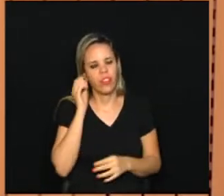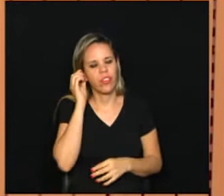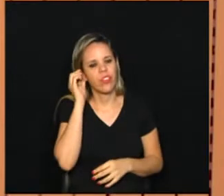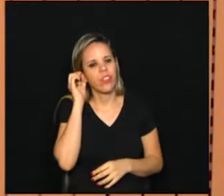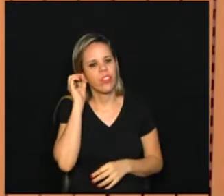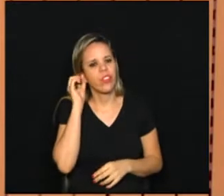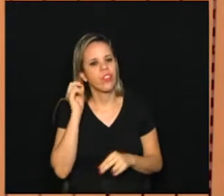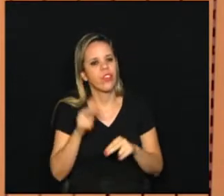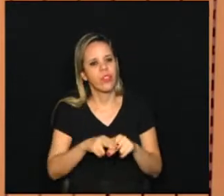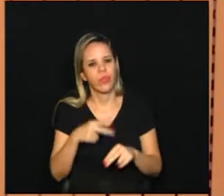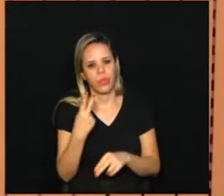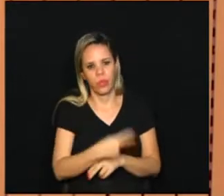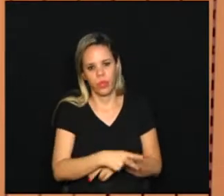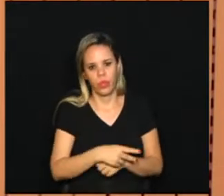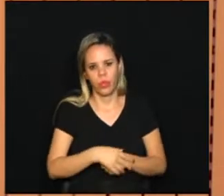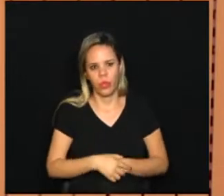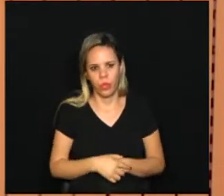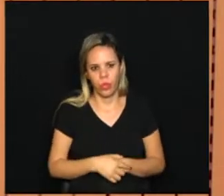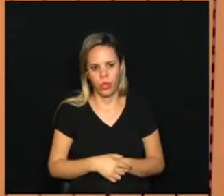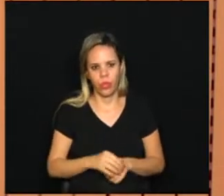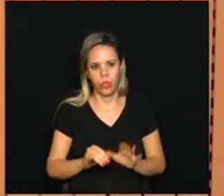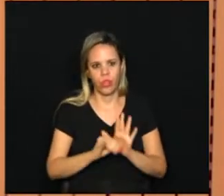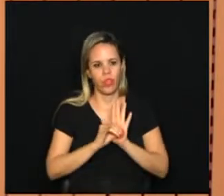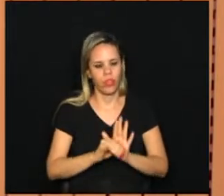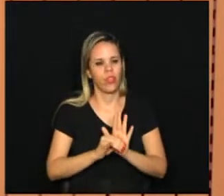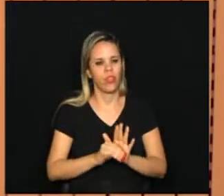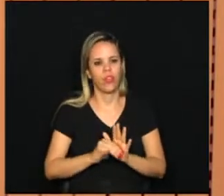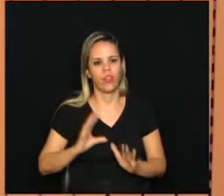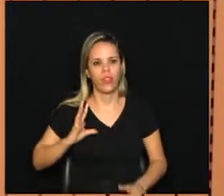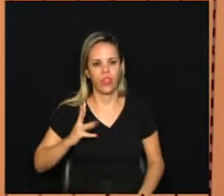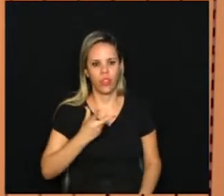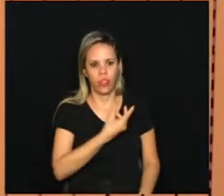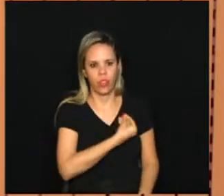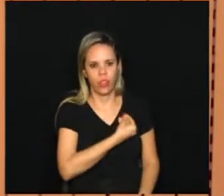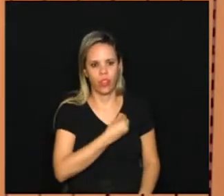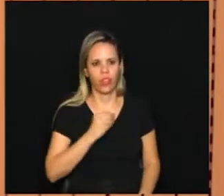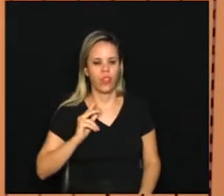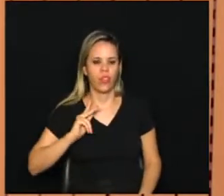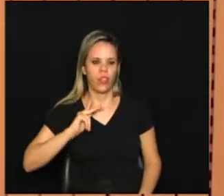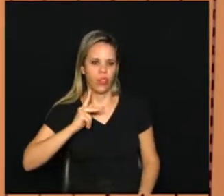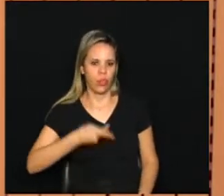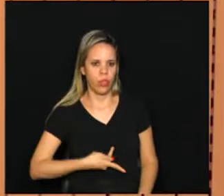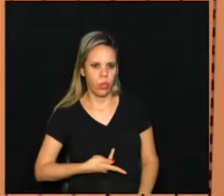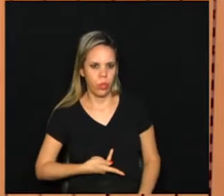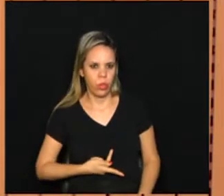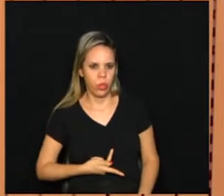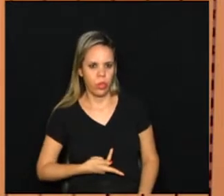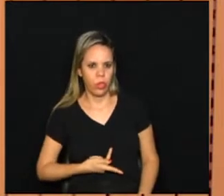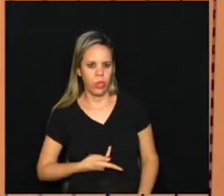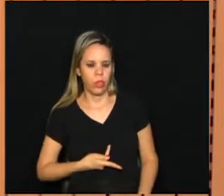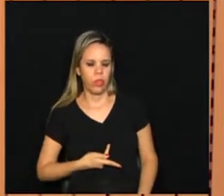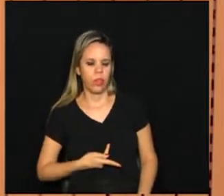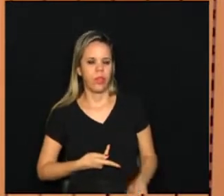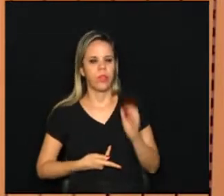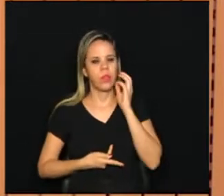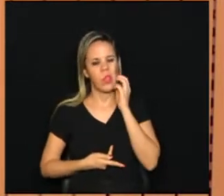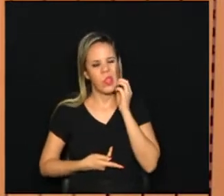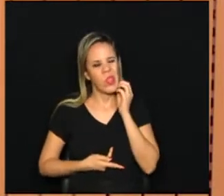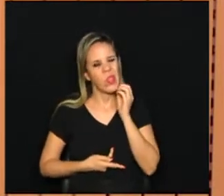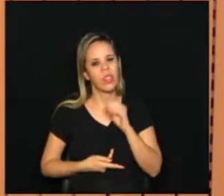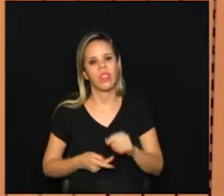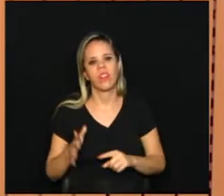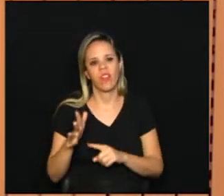da sua identidade, trans, travestis, não binários. Então eles já foram